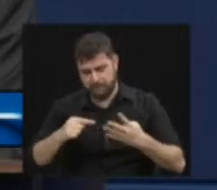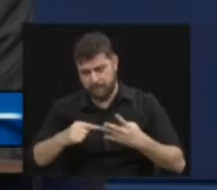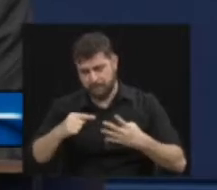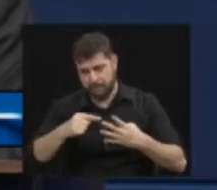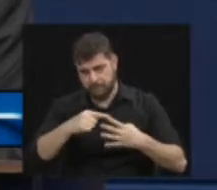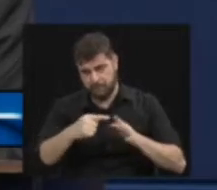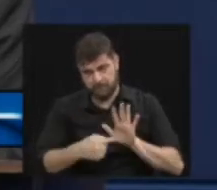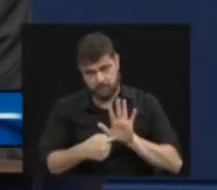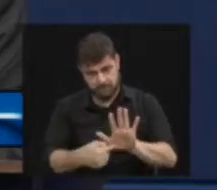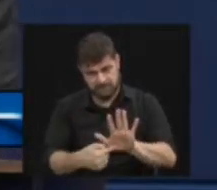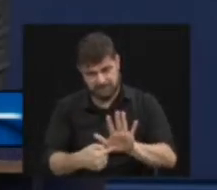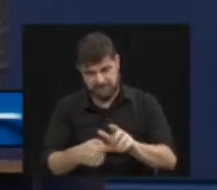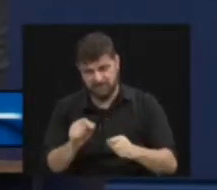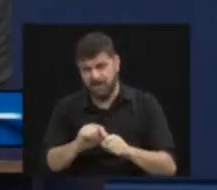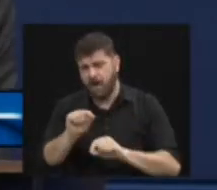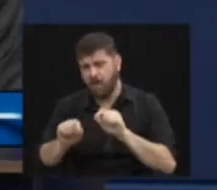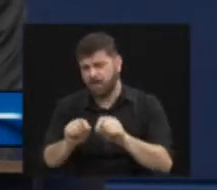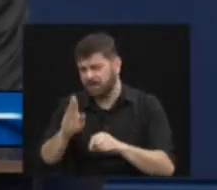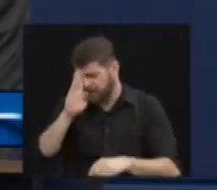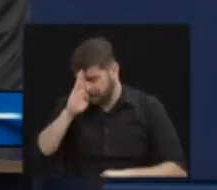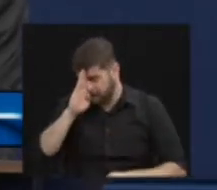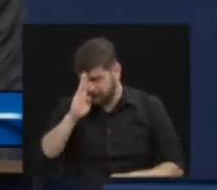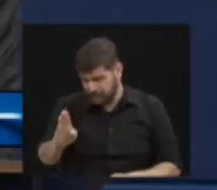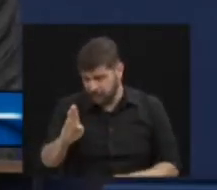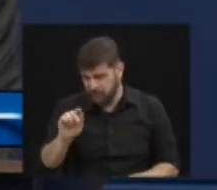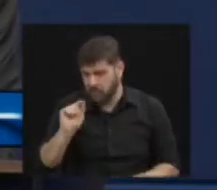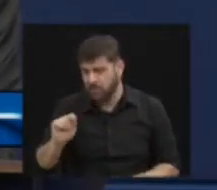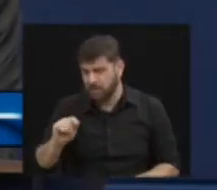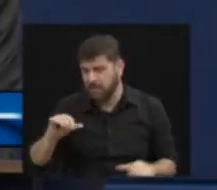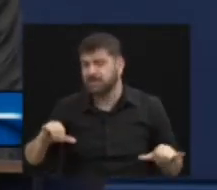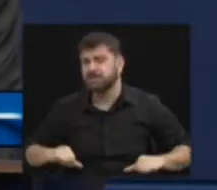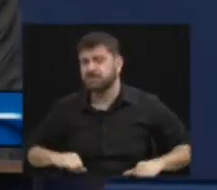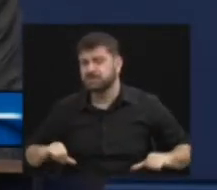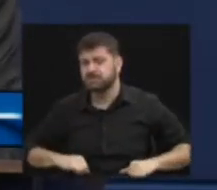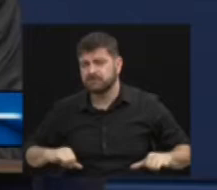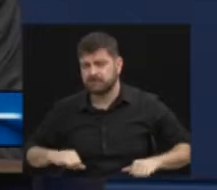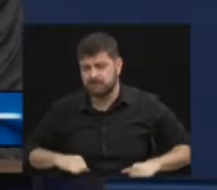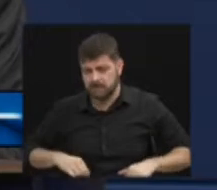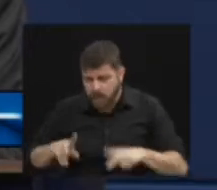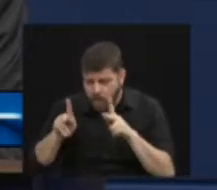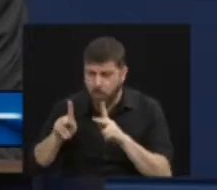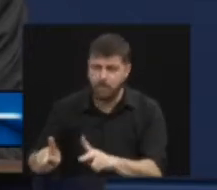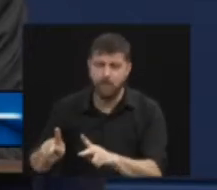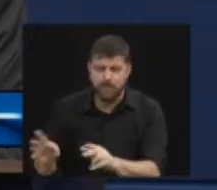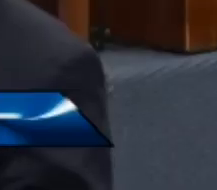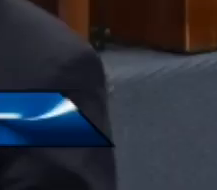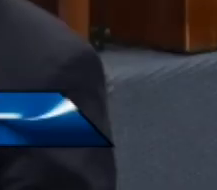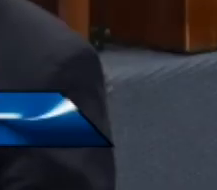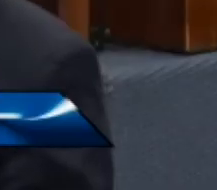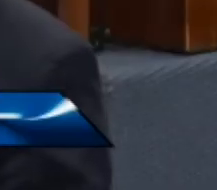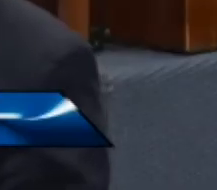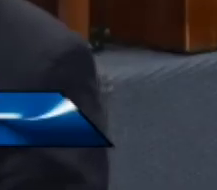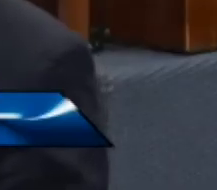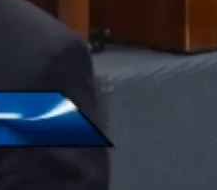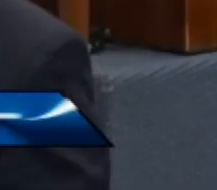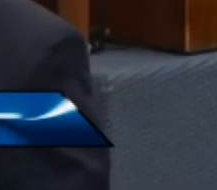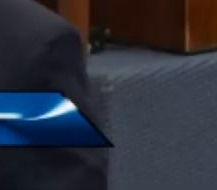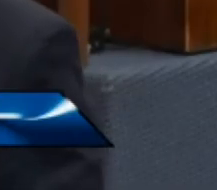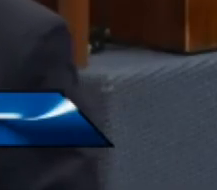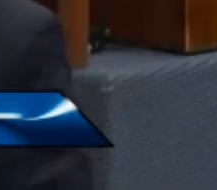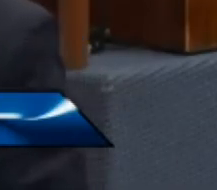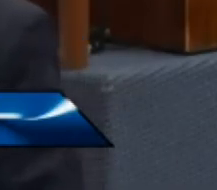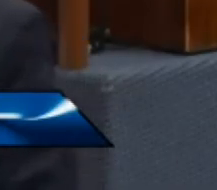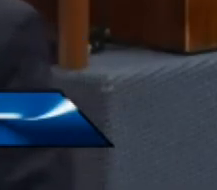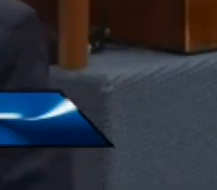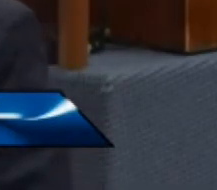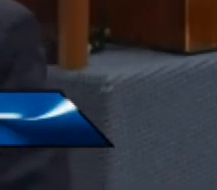que vão incidir principalmente em cima da população mais pobre de Campinas. Gilberto Vermelho,